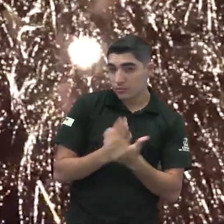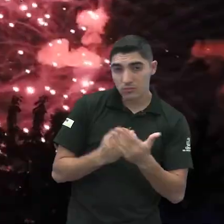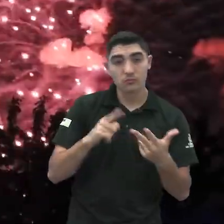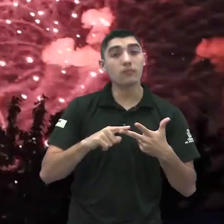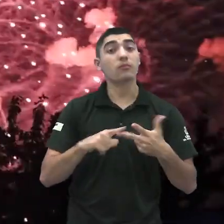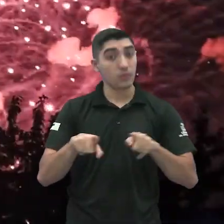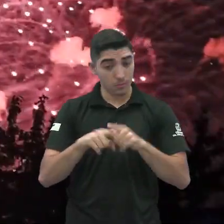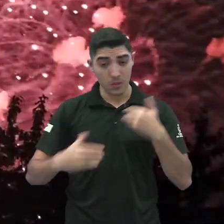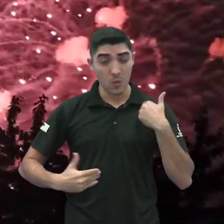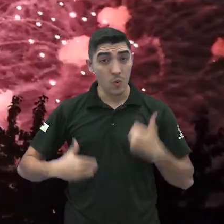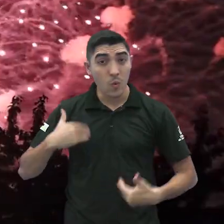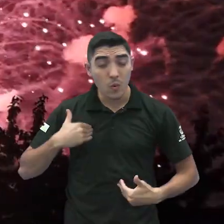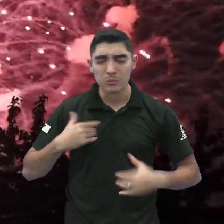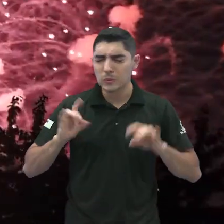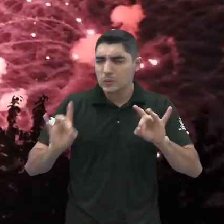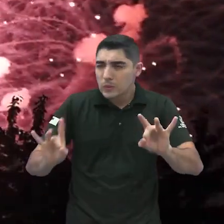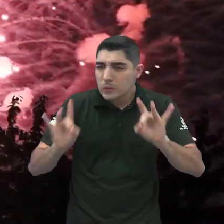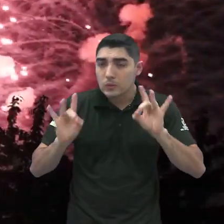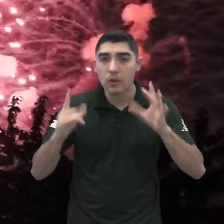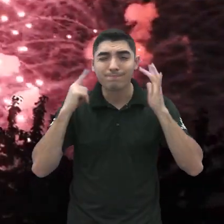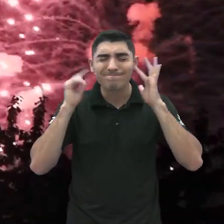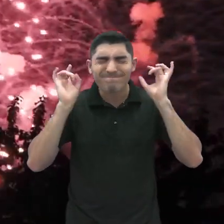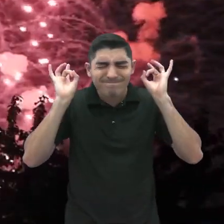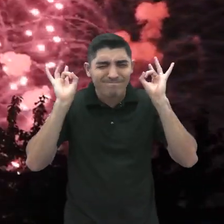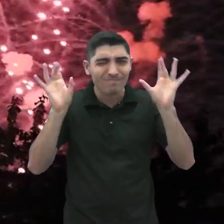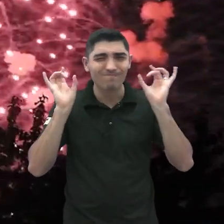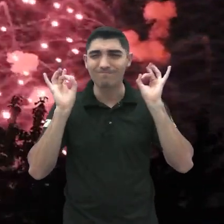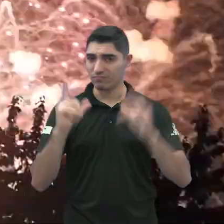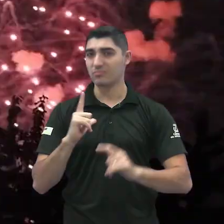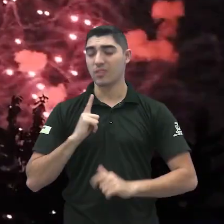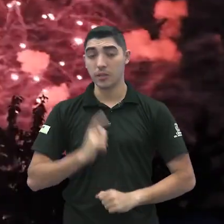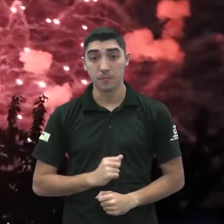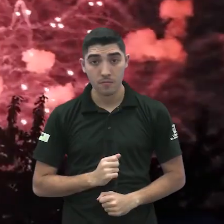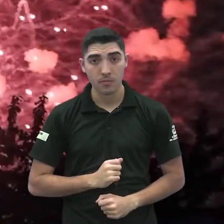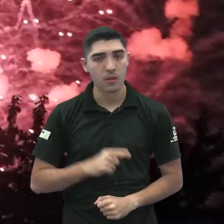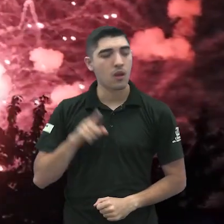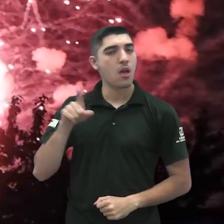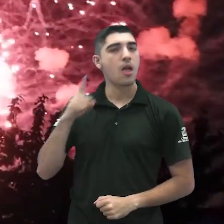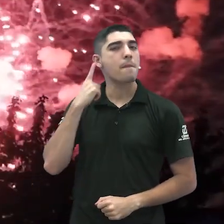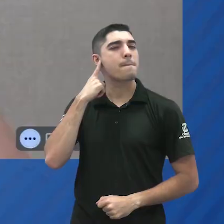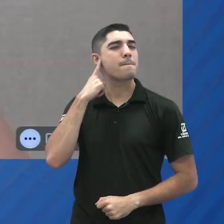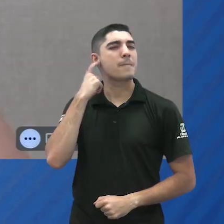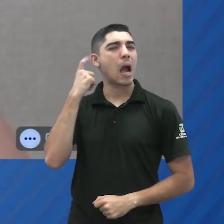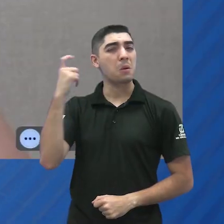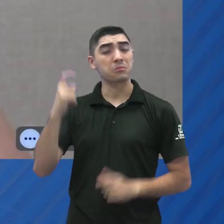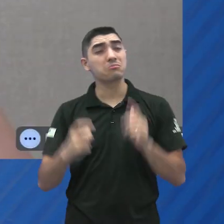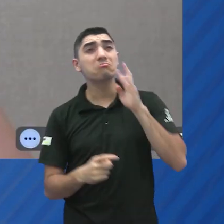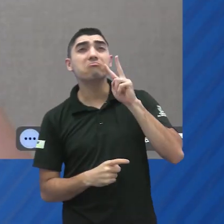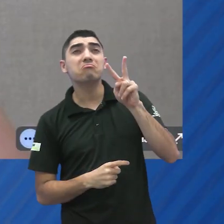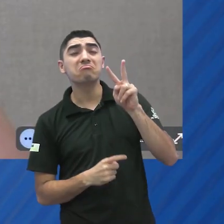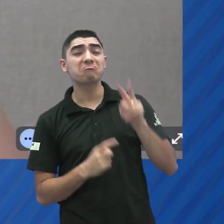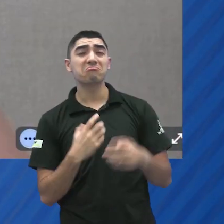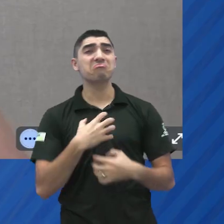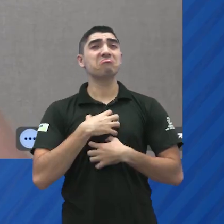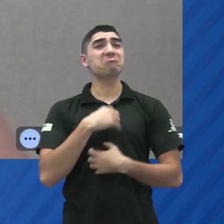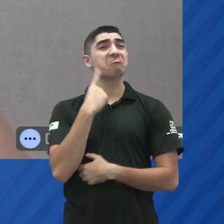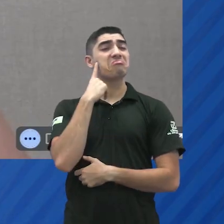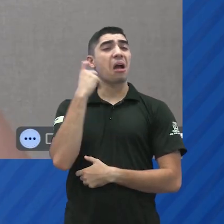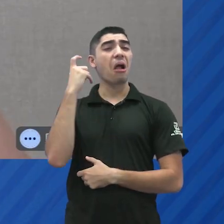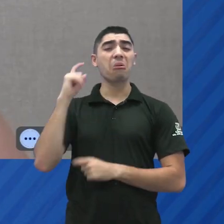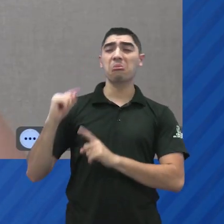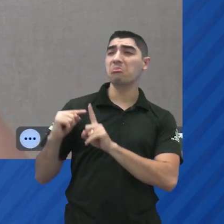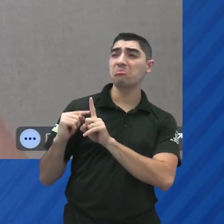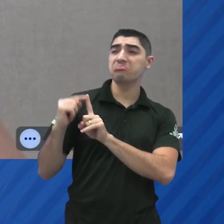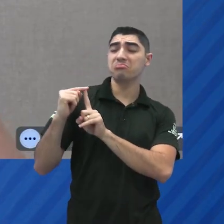crises, desconforto e até dor física em pessoas com sensibilidade auditiva. Os barulhos, que para nós é apenas um